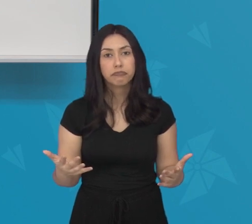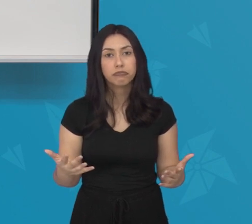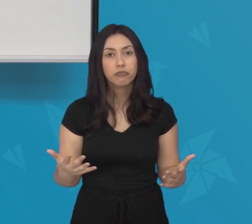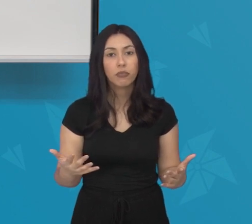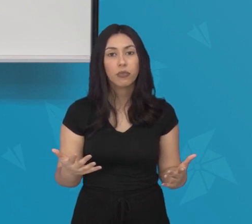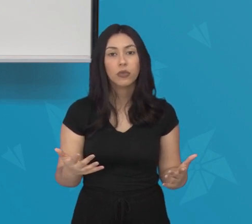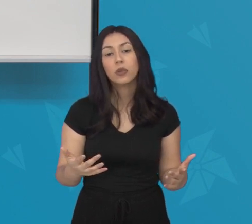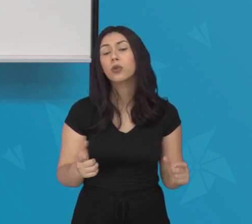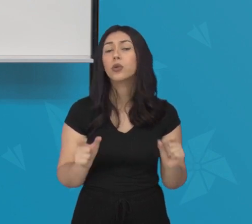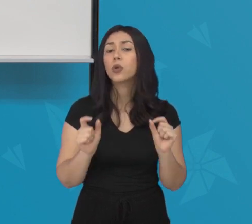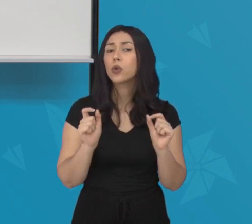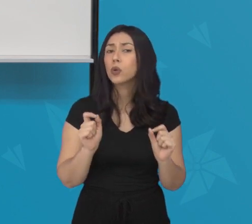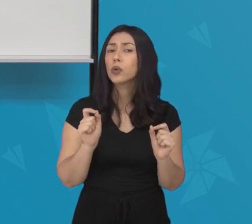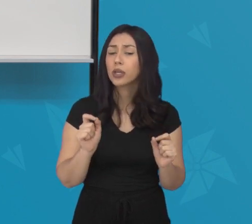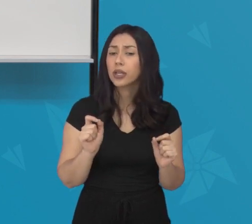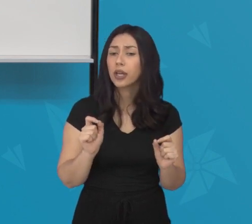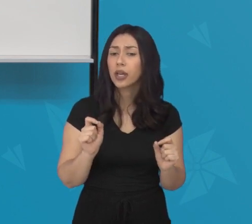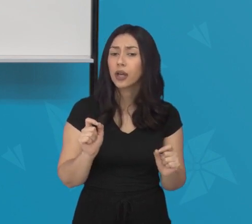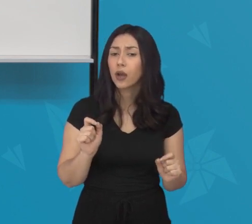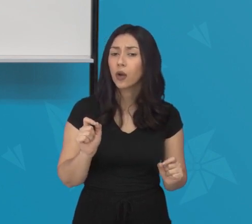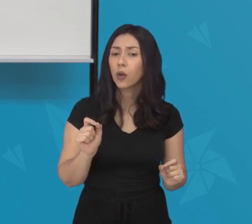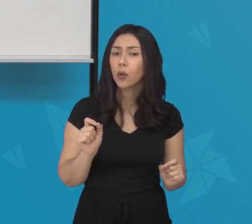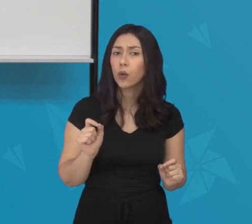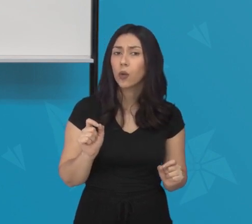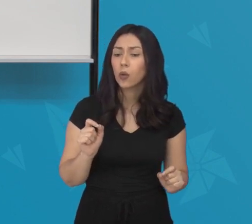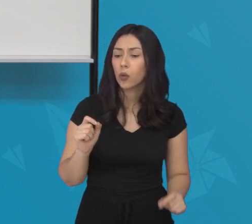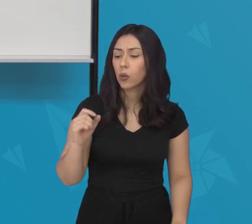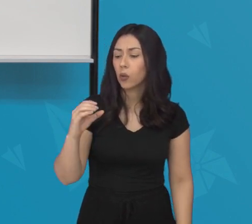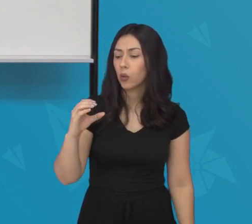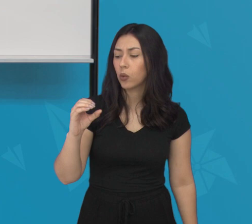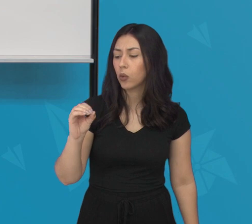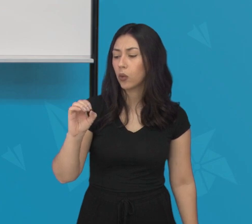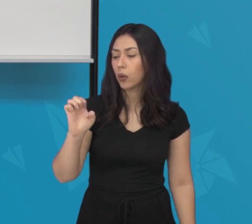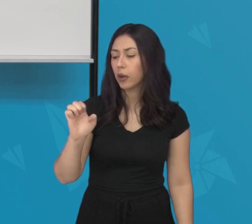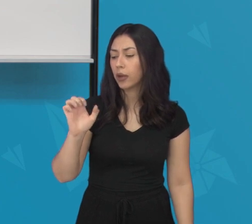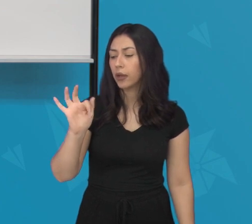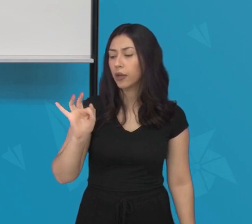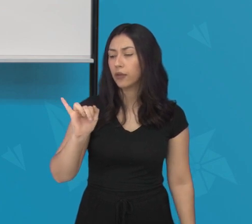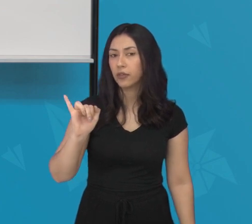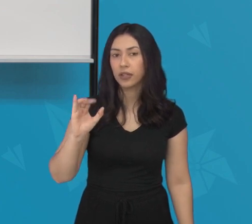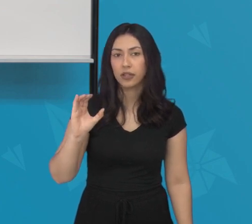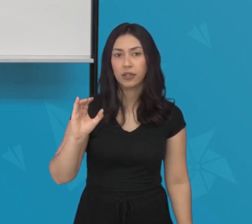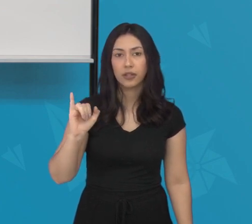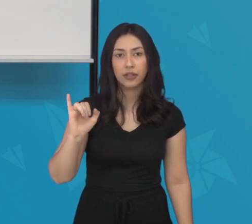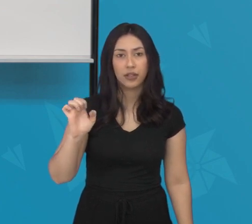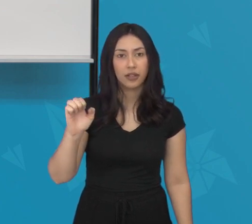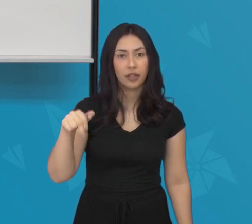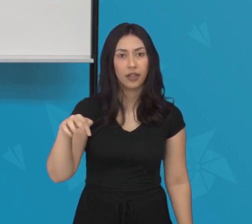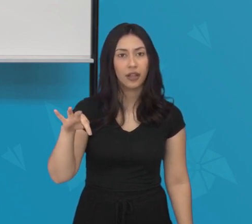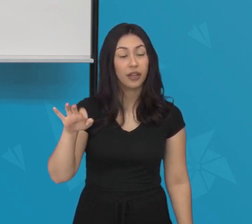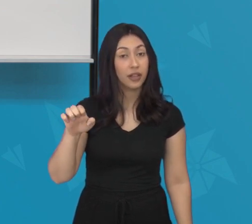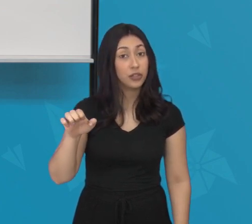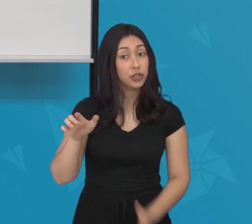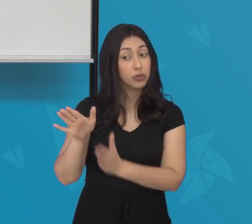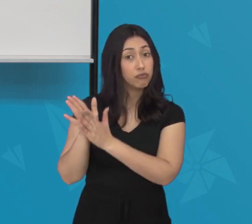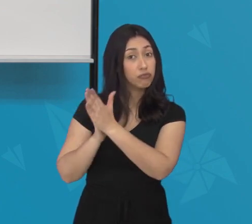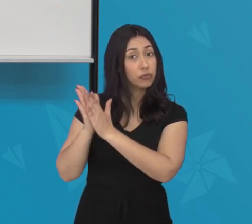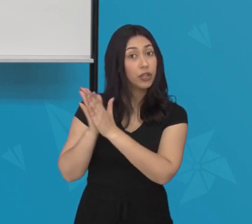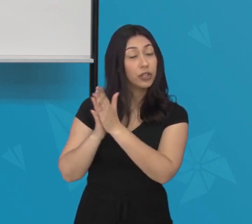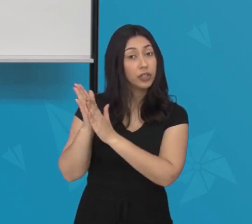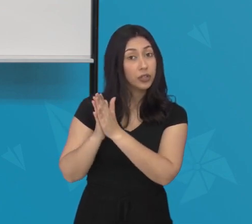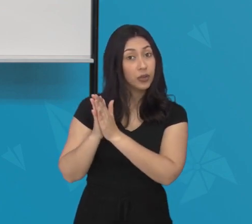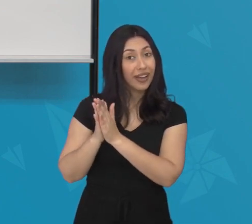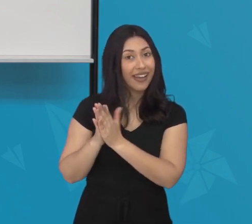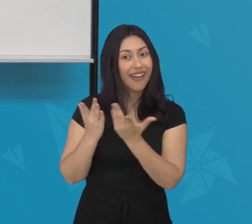que nós chamamos de coeficiente de atrito? É a capacidade da superfície segurar um determinado